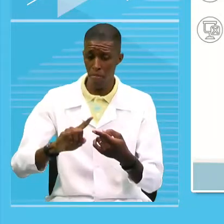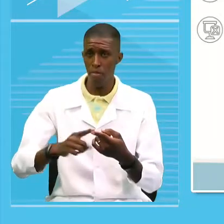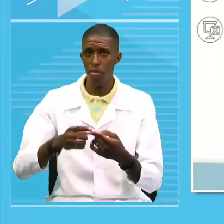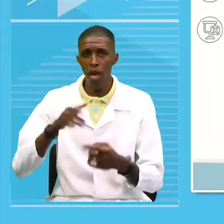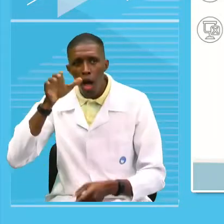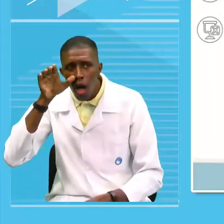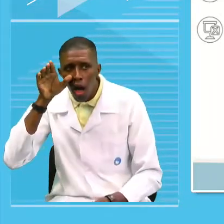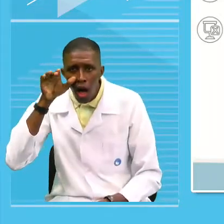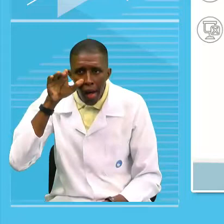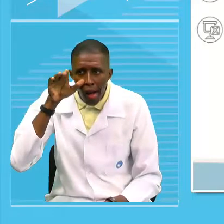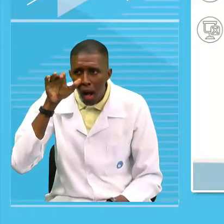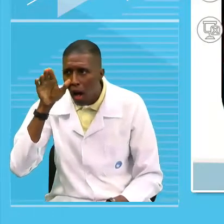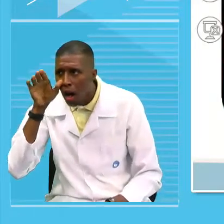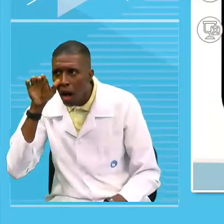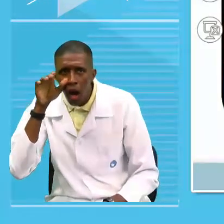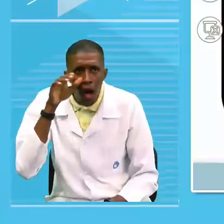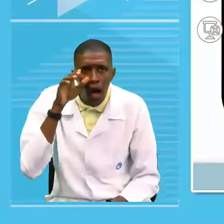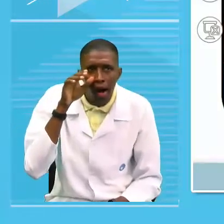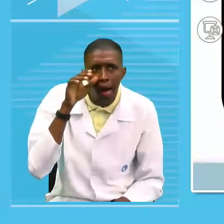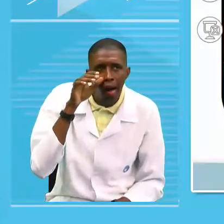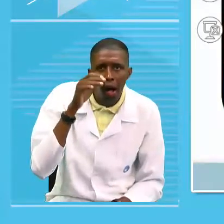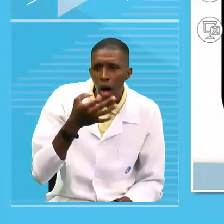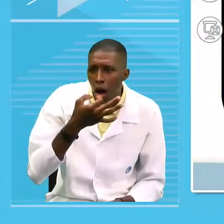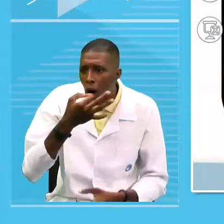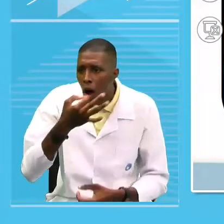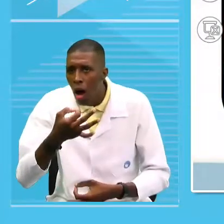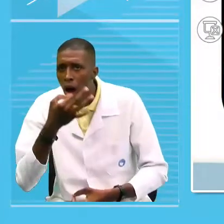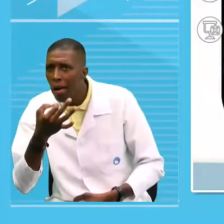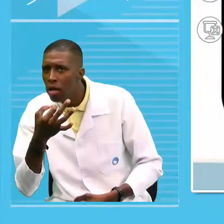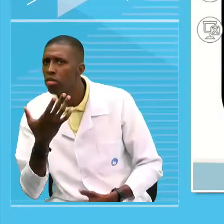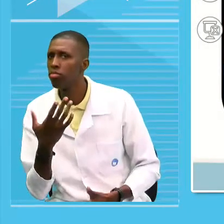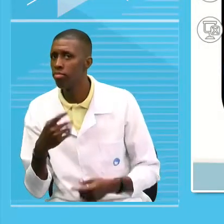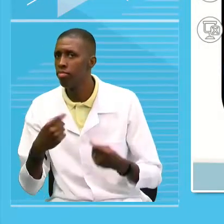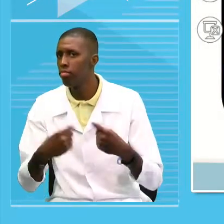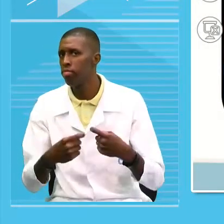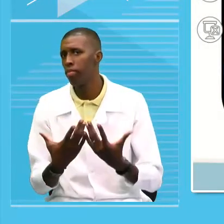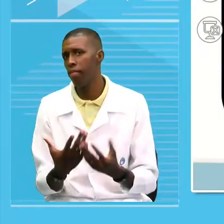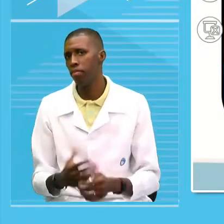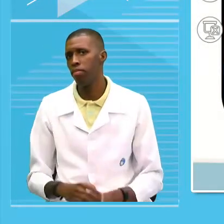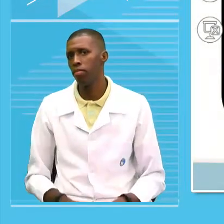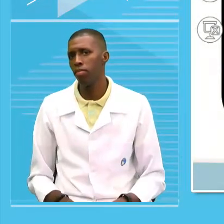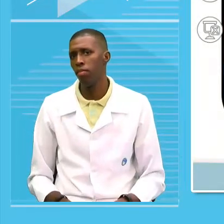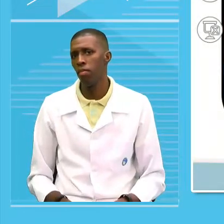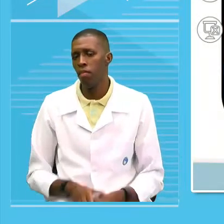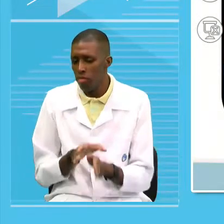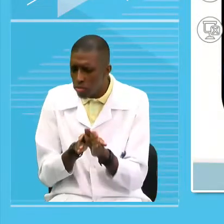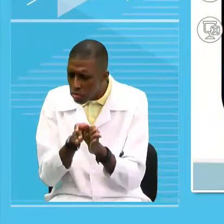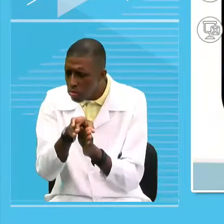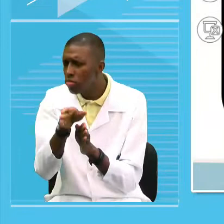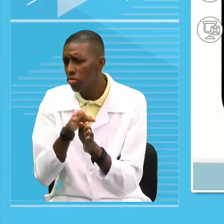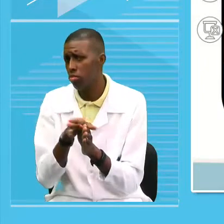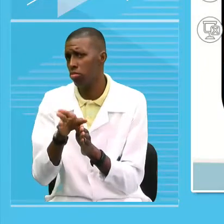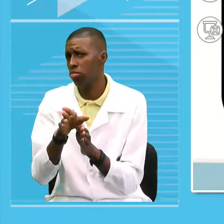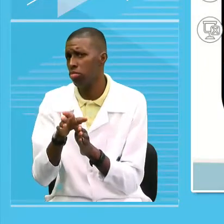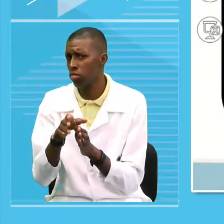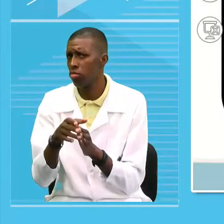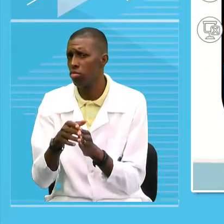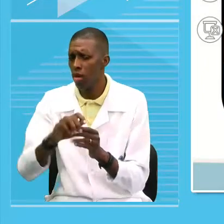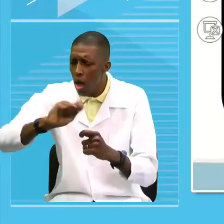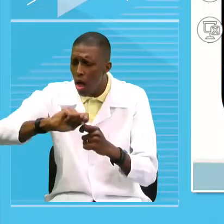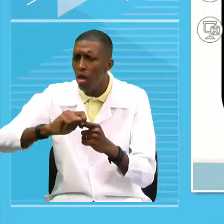de outras opiniões Tá certo o aprender a fazer as pistas e as